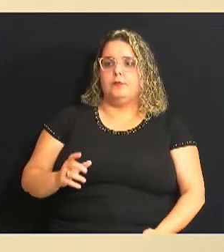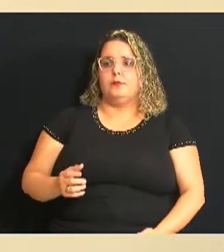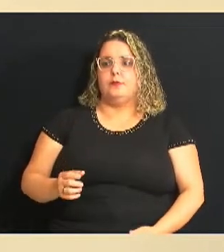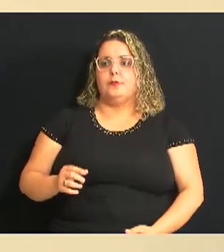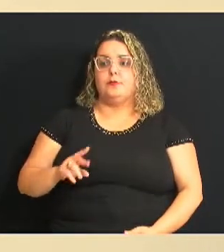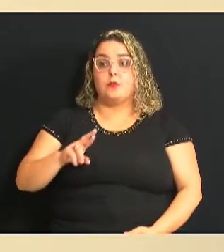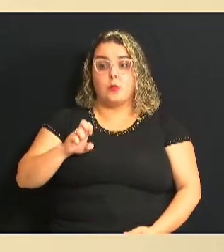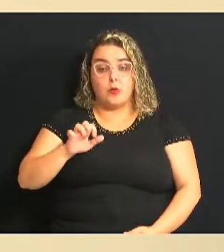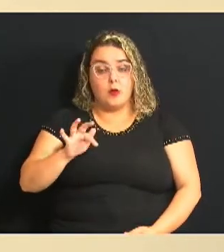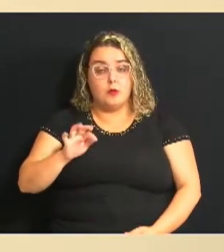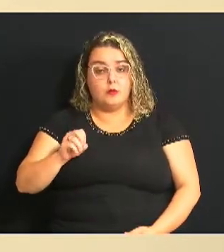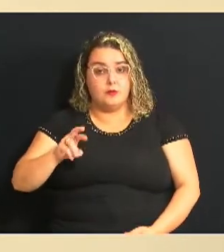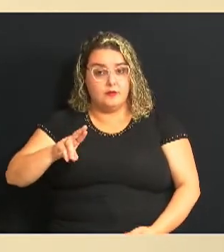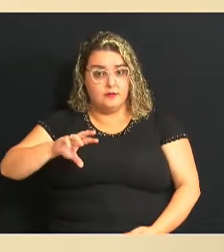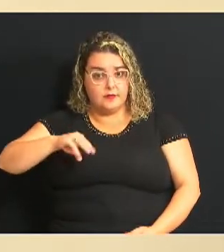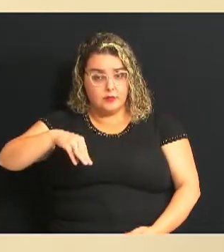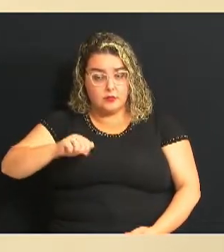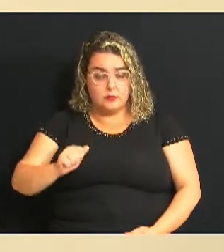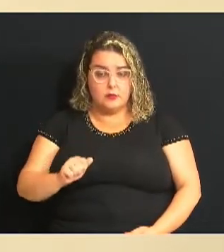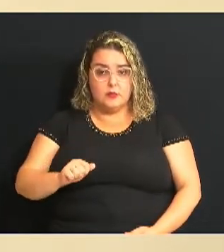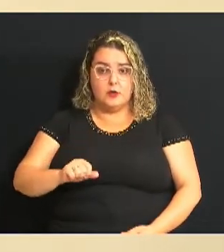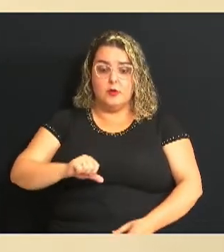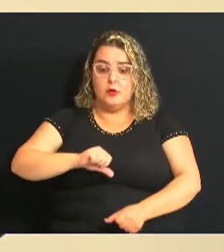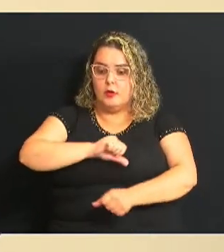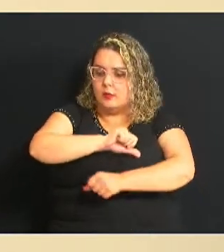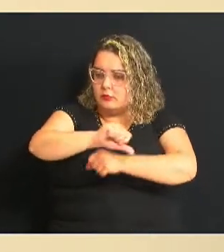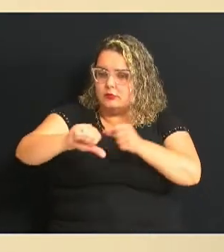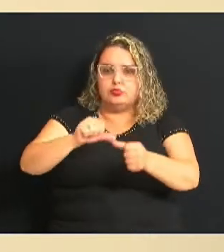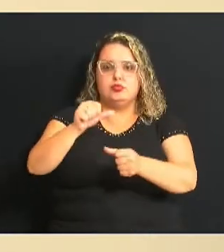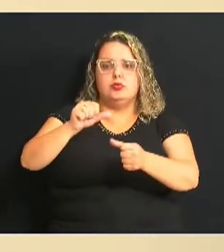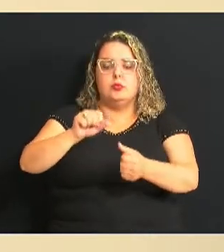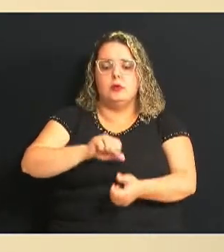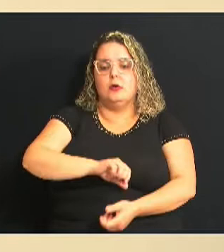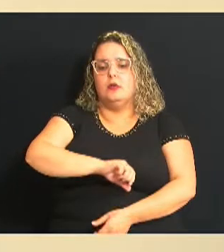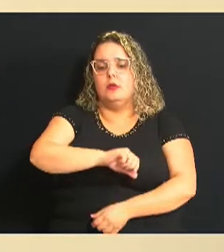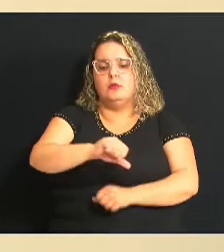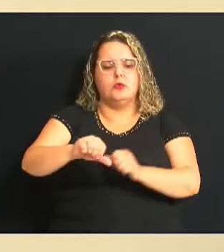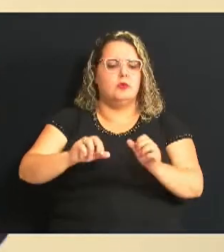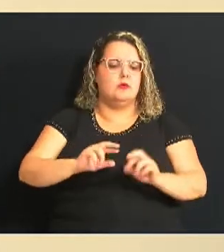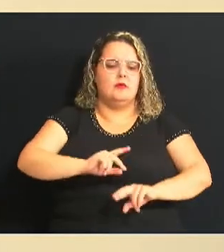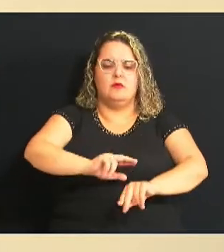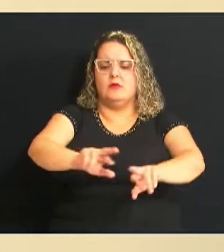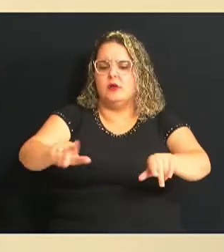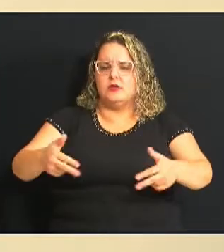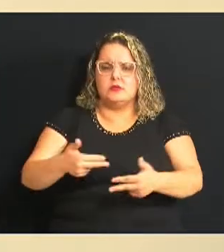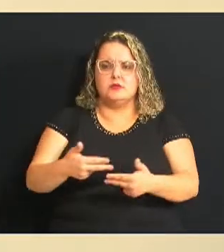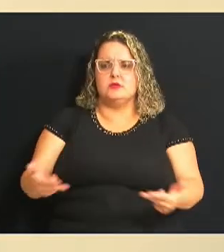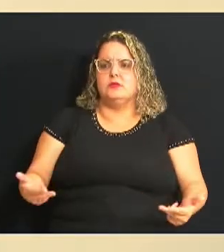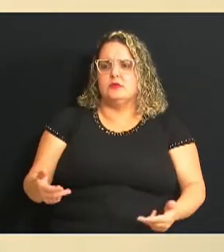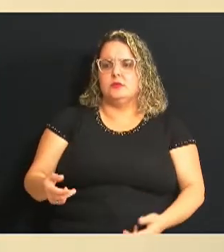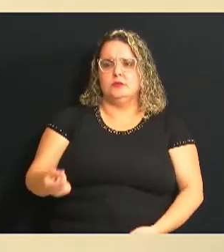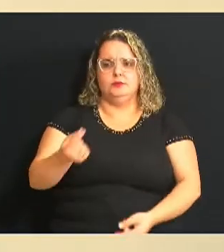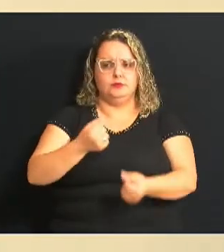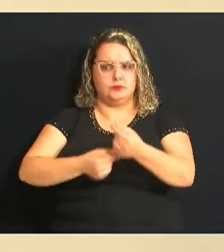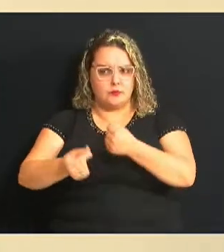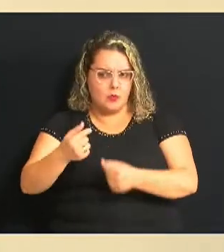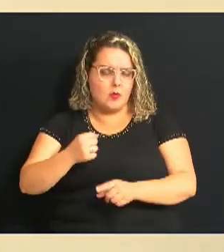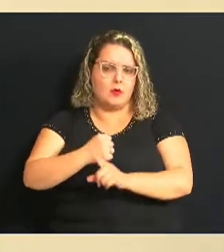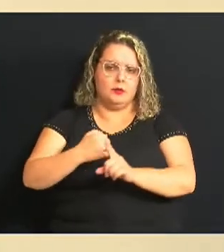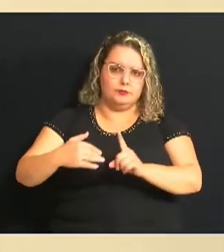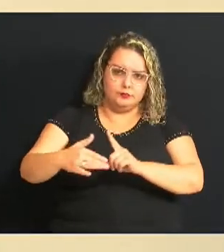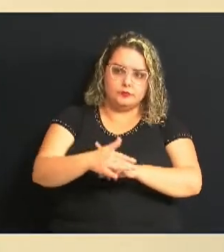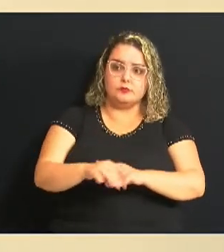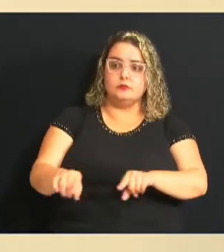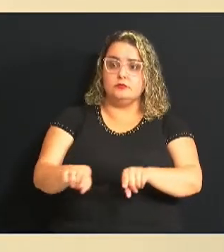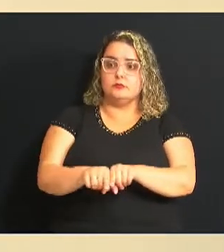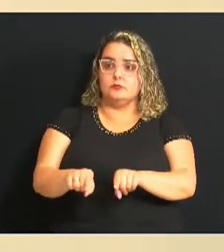uma série de situações, não só na área econômica, cultural, social, mas também a reforma